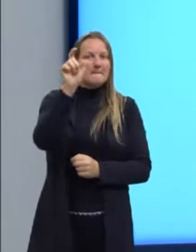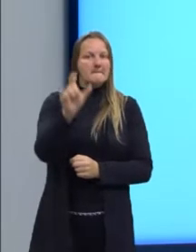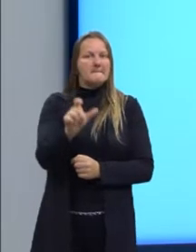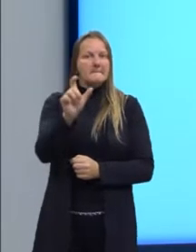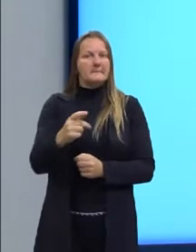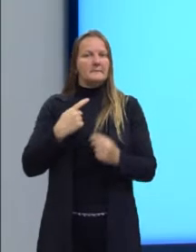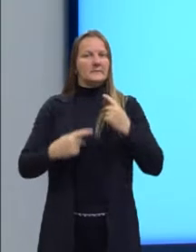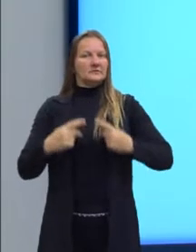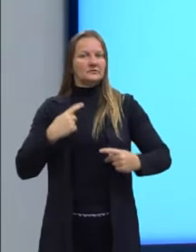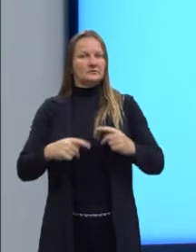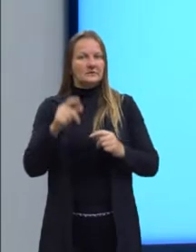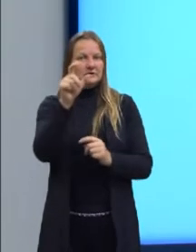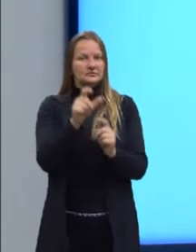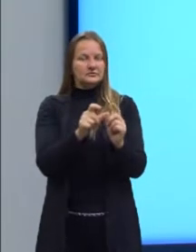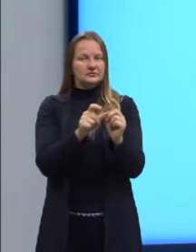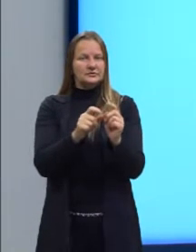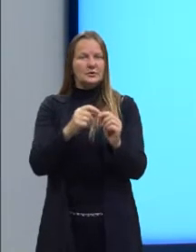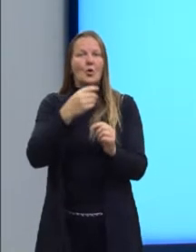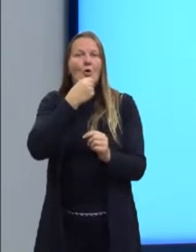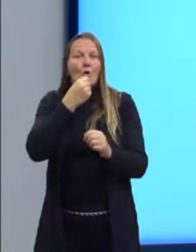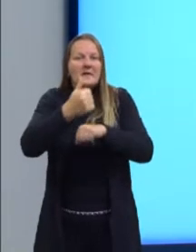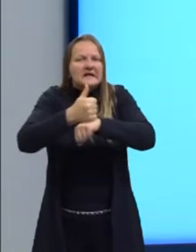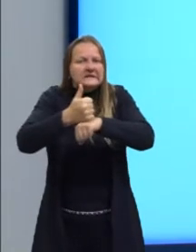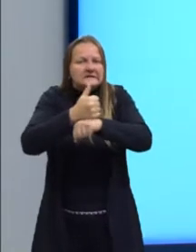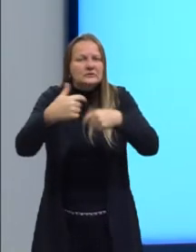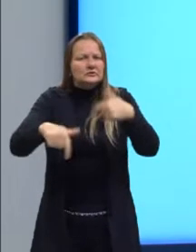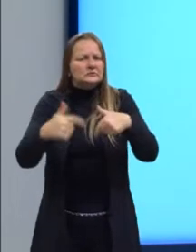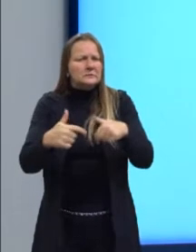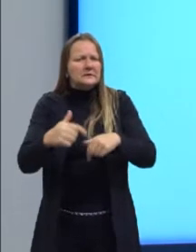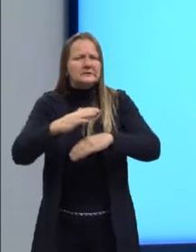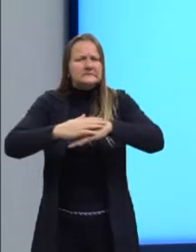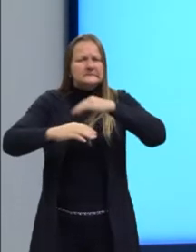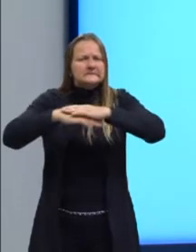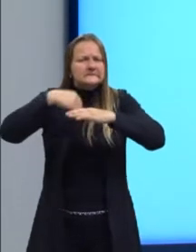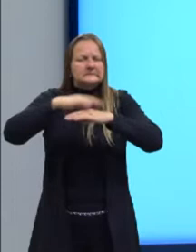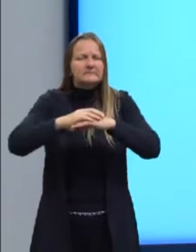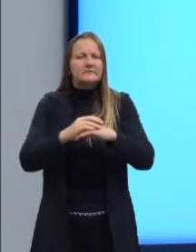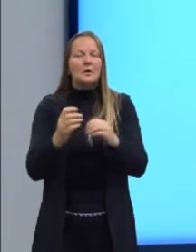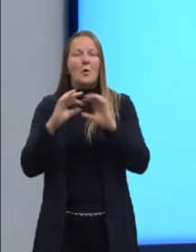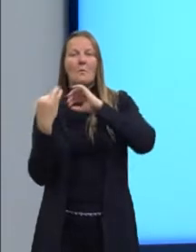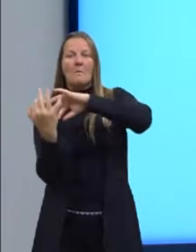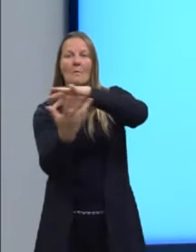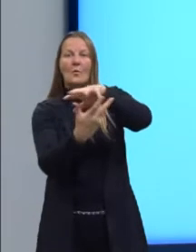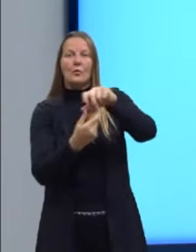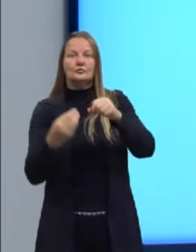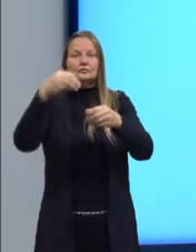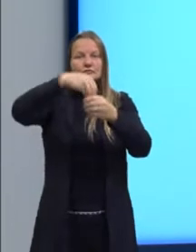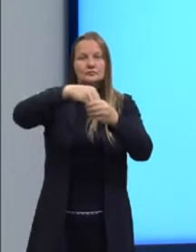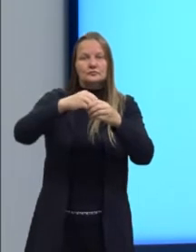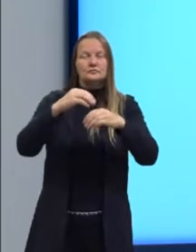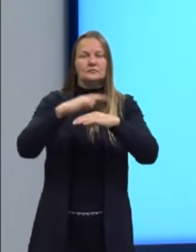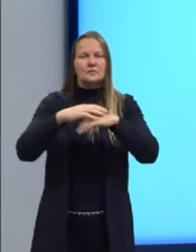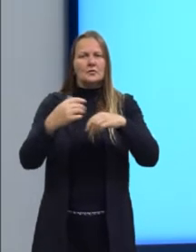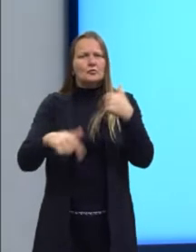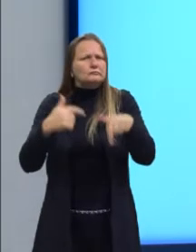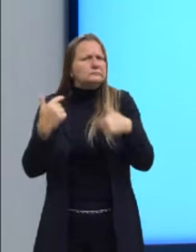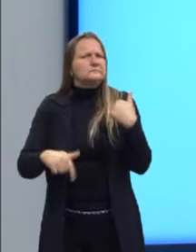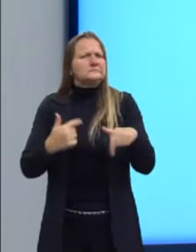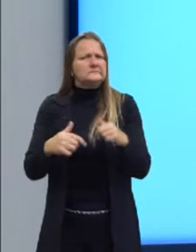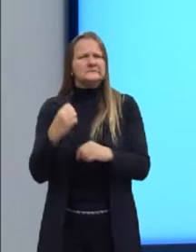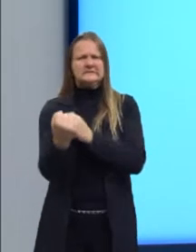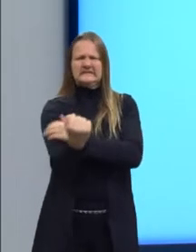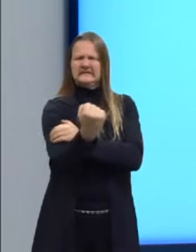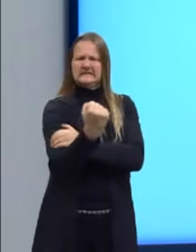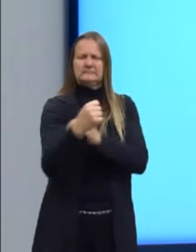né entre si Operário aí fim do mundo no qual ele se insere esse mundo do trabalhador